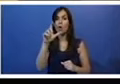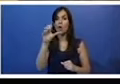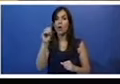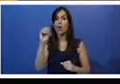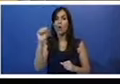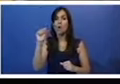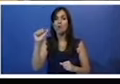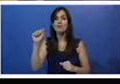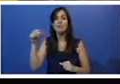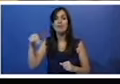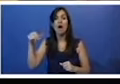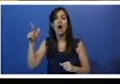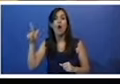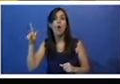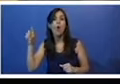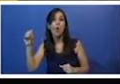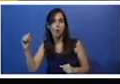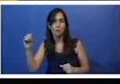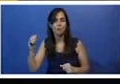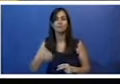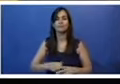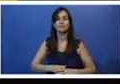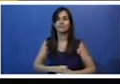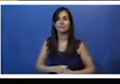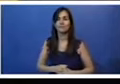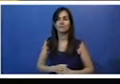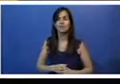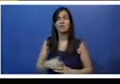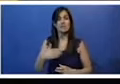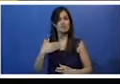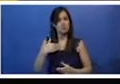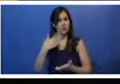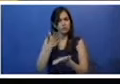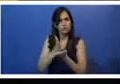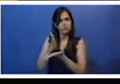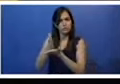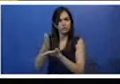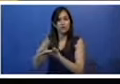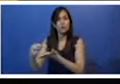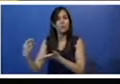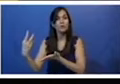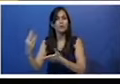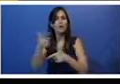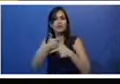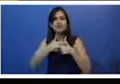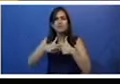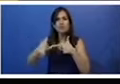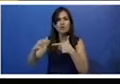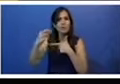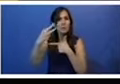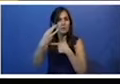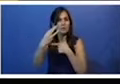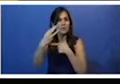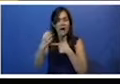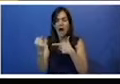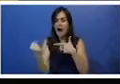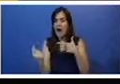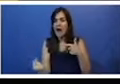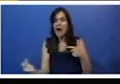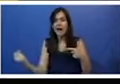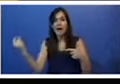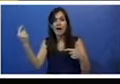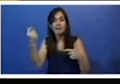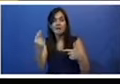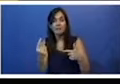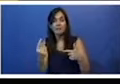vamos escrever certinho aí tá se eu dividir por três quer dizer que cada parte